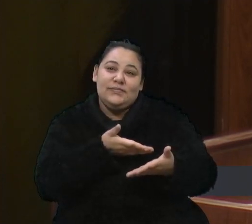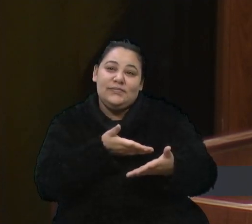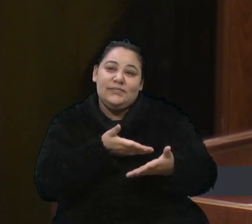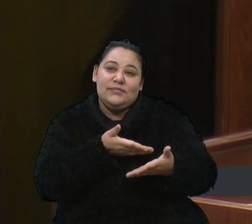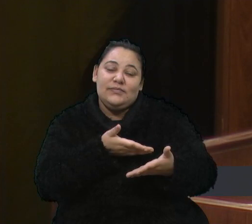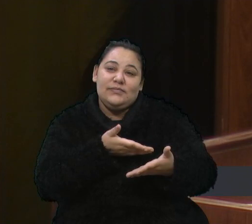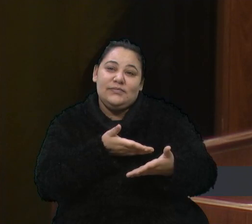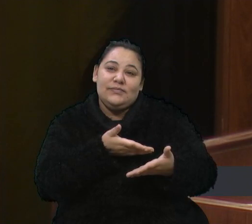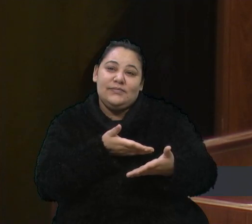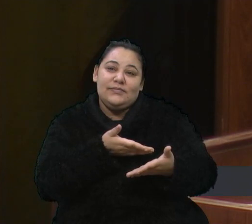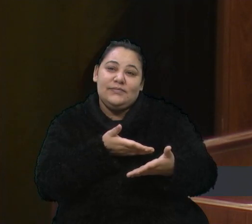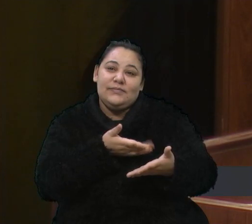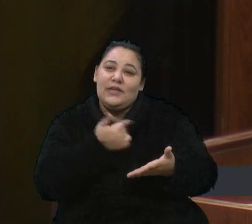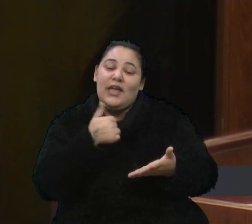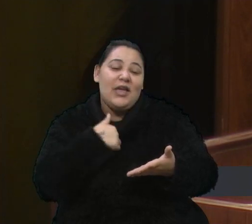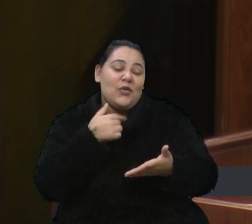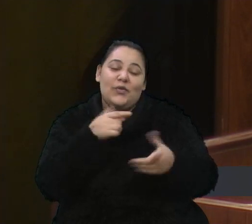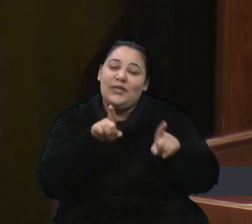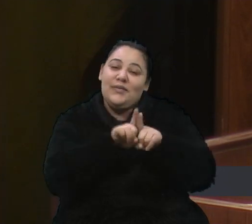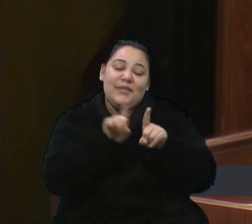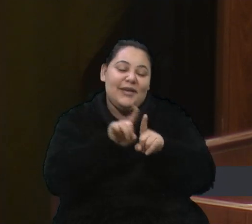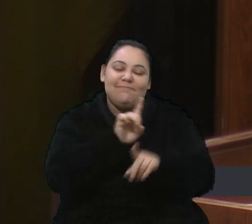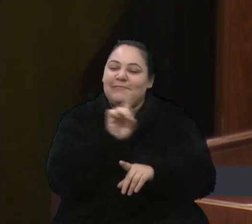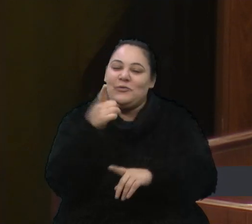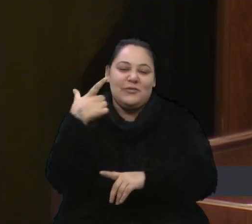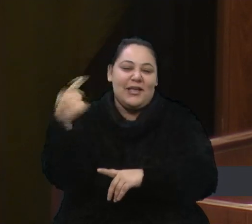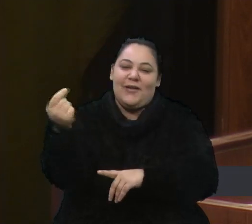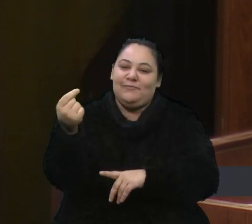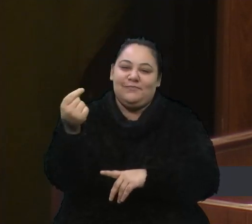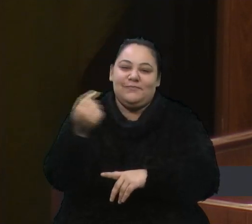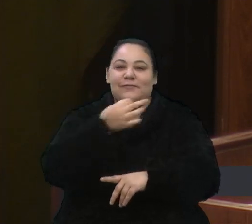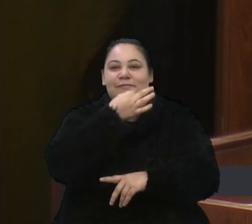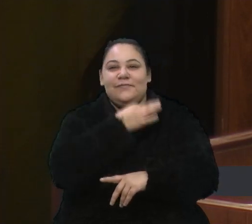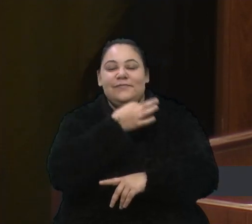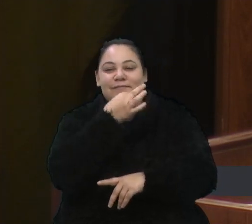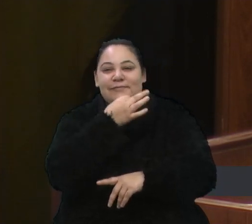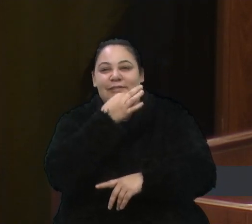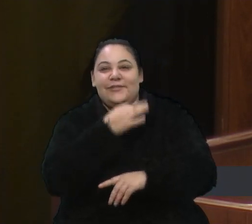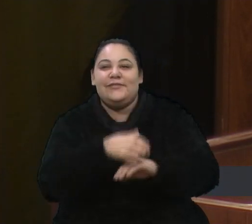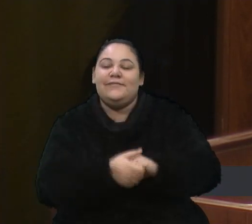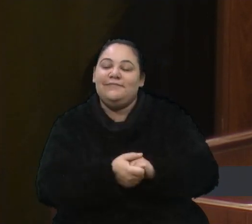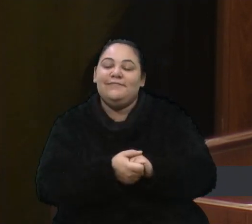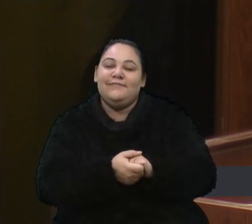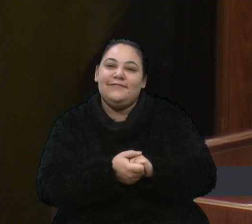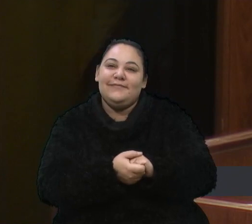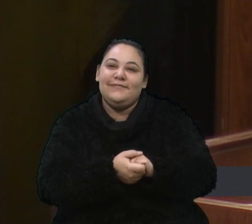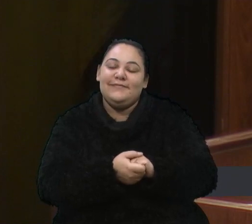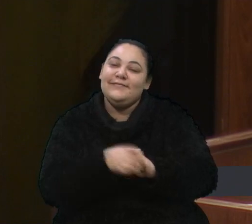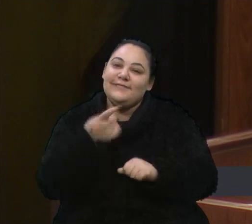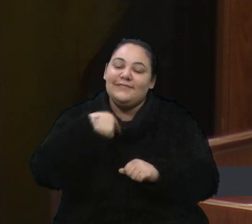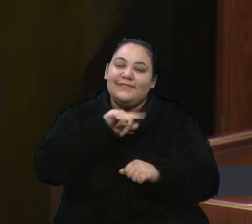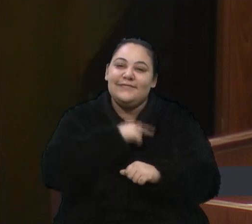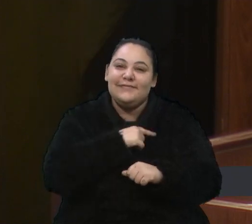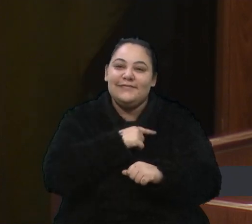nada me faria sair de Caxias do Sul hoje, tá? E para nós